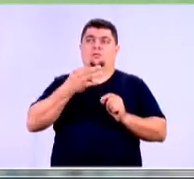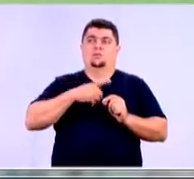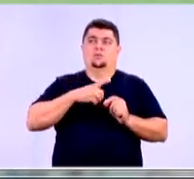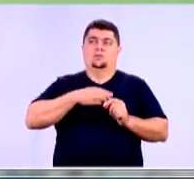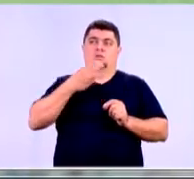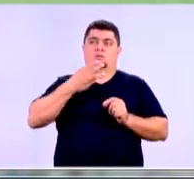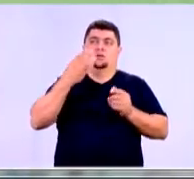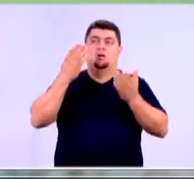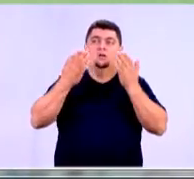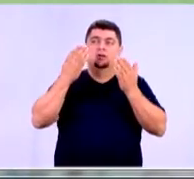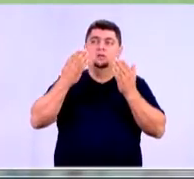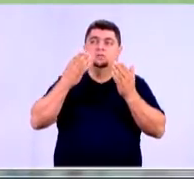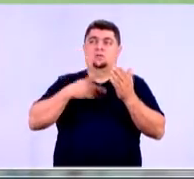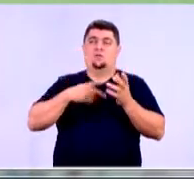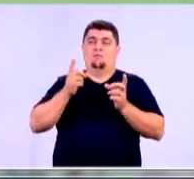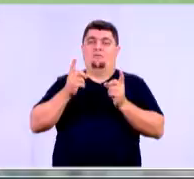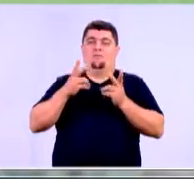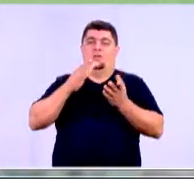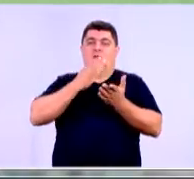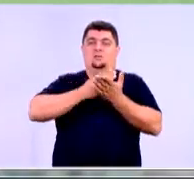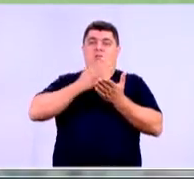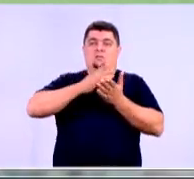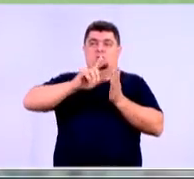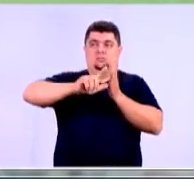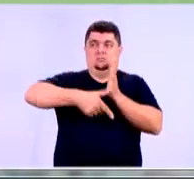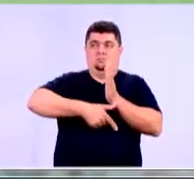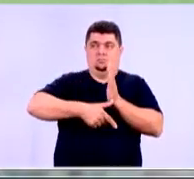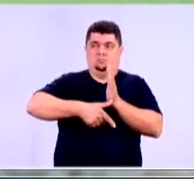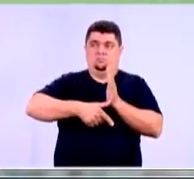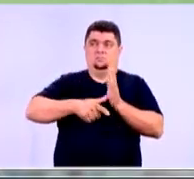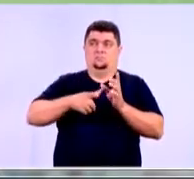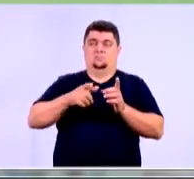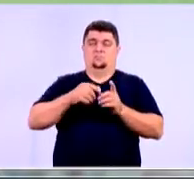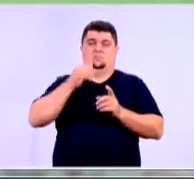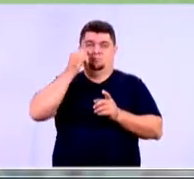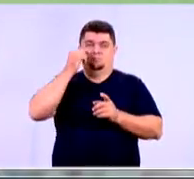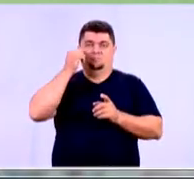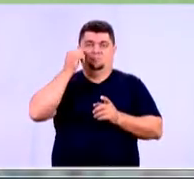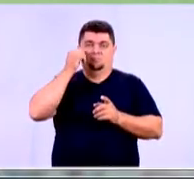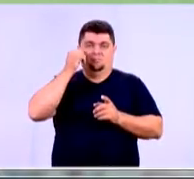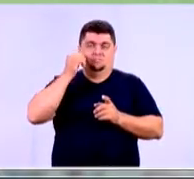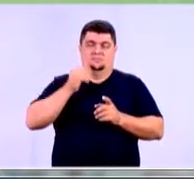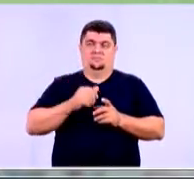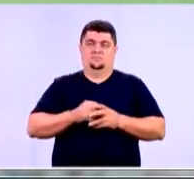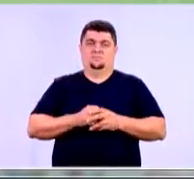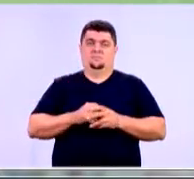gente analisar é a vendas a prazo em atraso, que são os R$30.000,